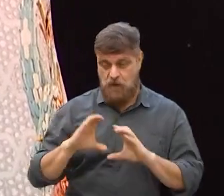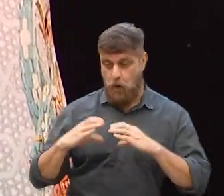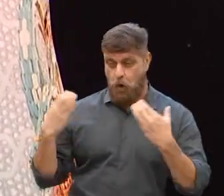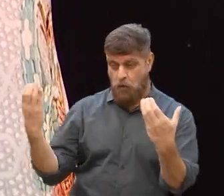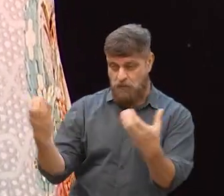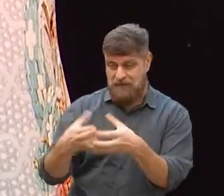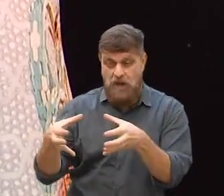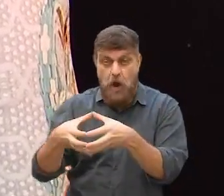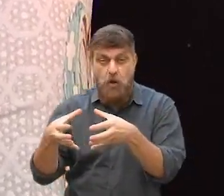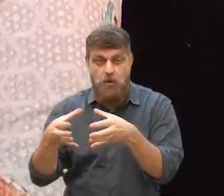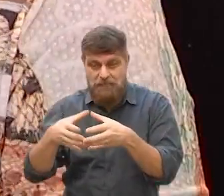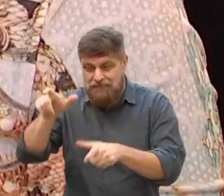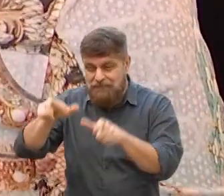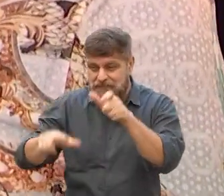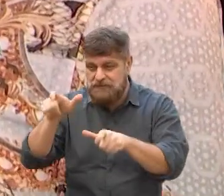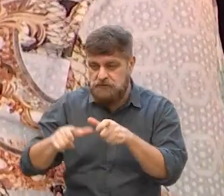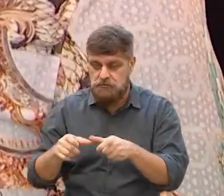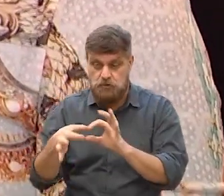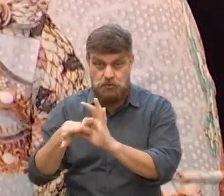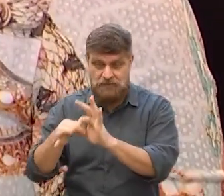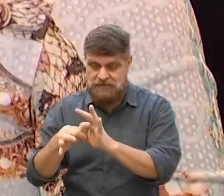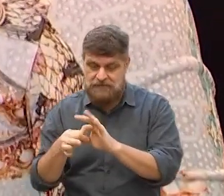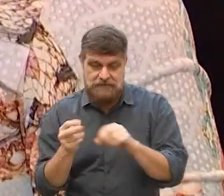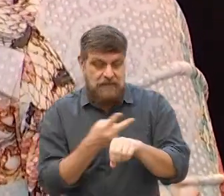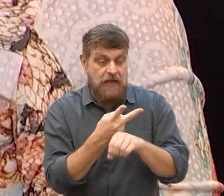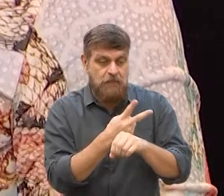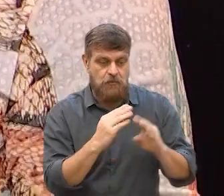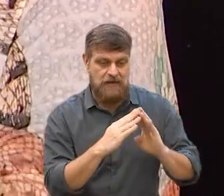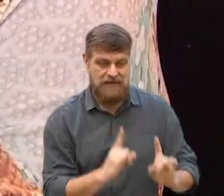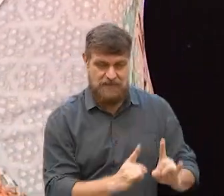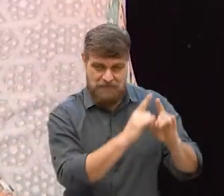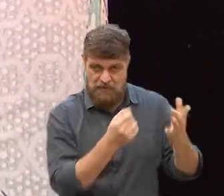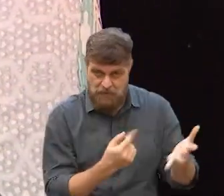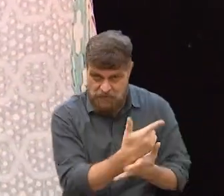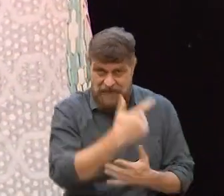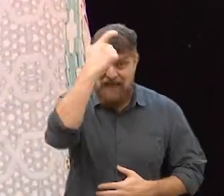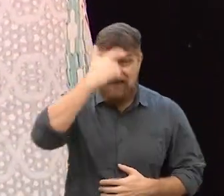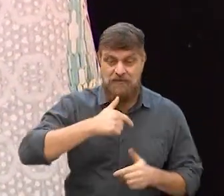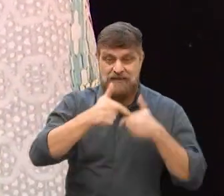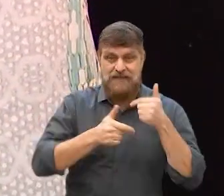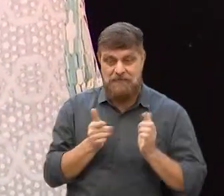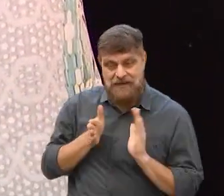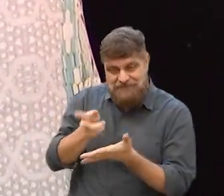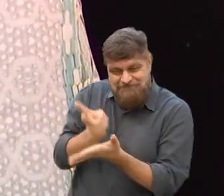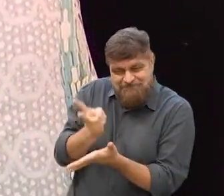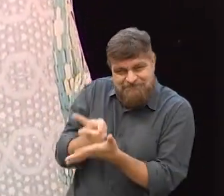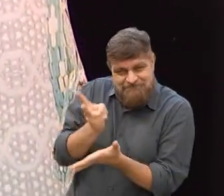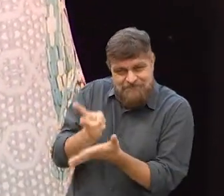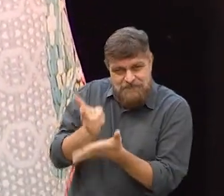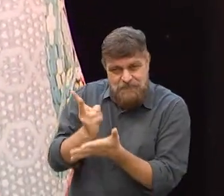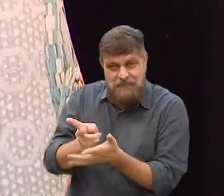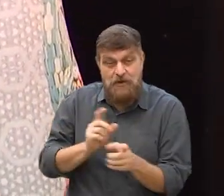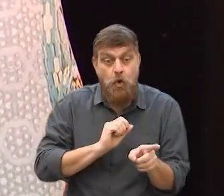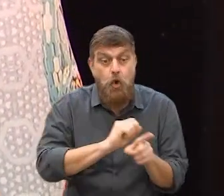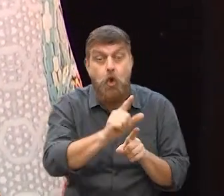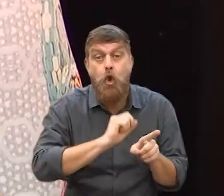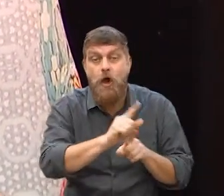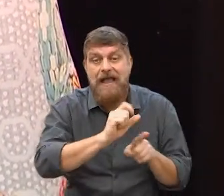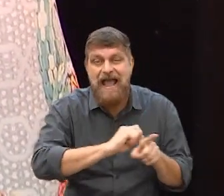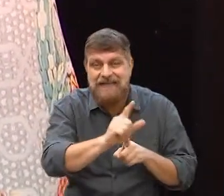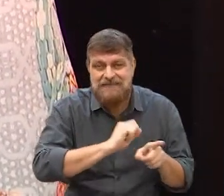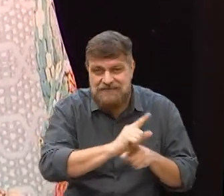sentisse, não tivesse, não que eu não tivesse os sintomas existiam, eu não queria pensar neles, né,